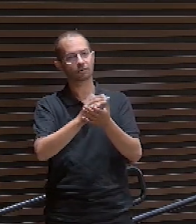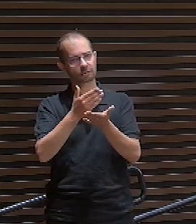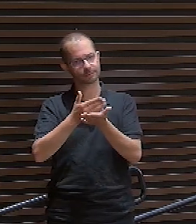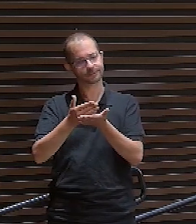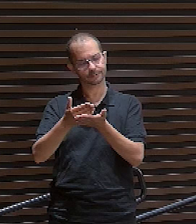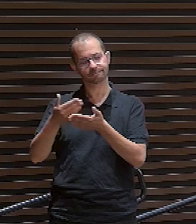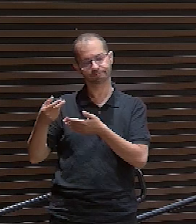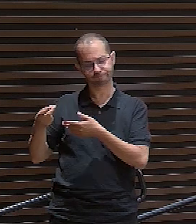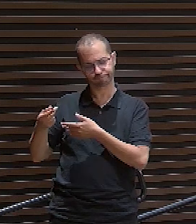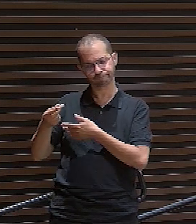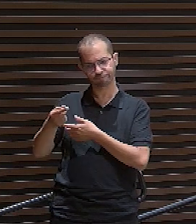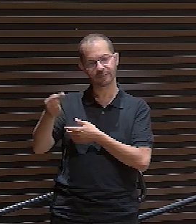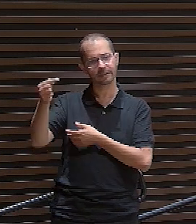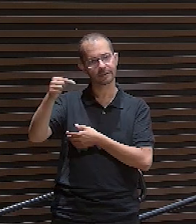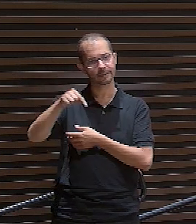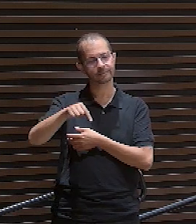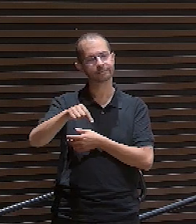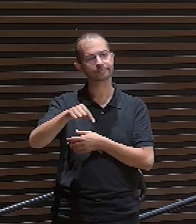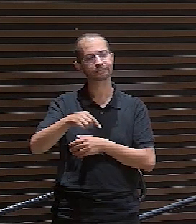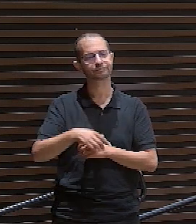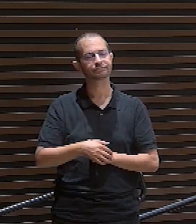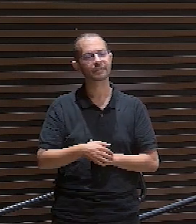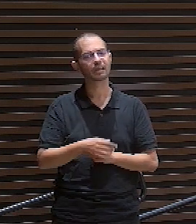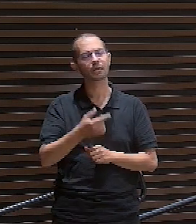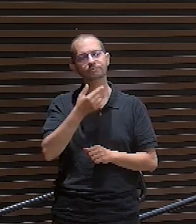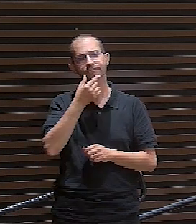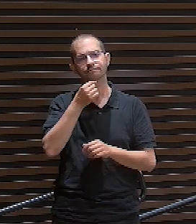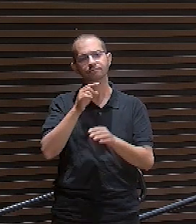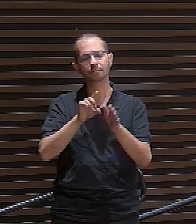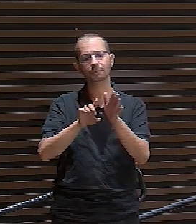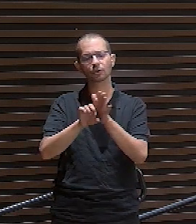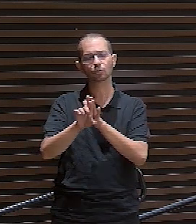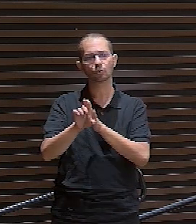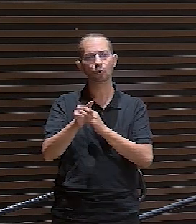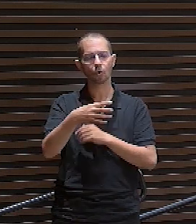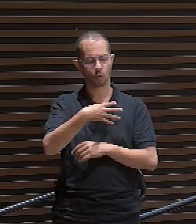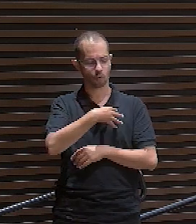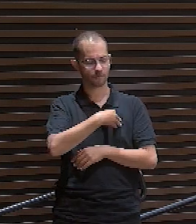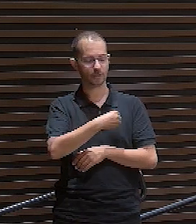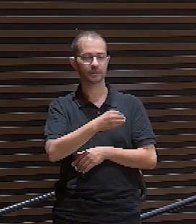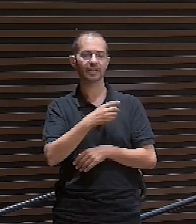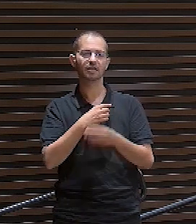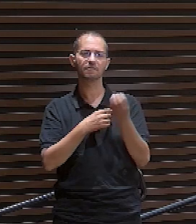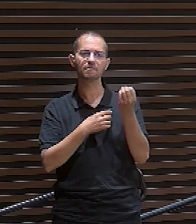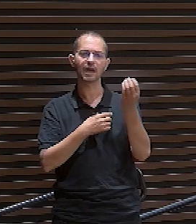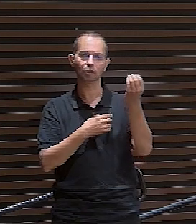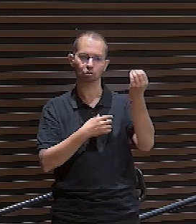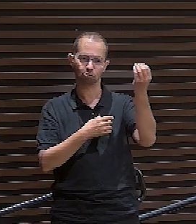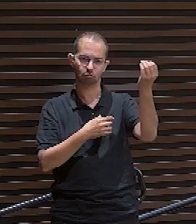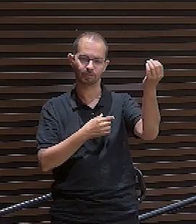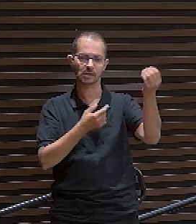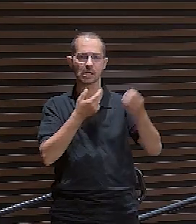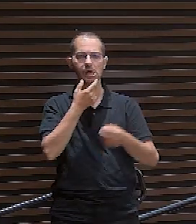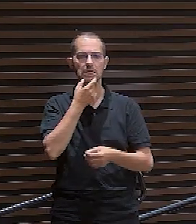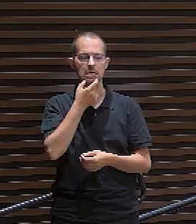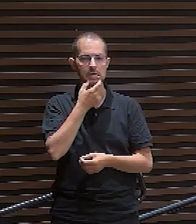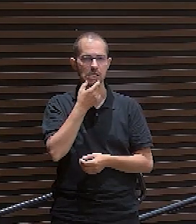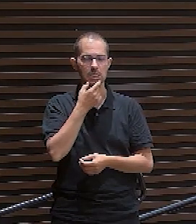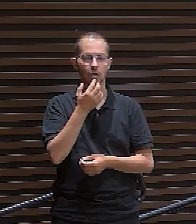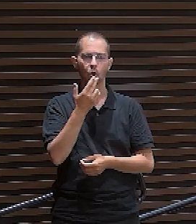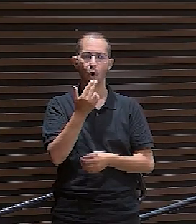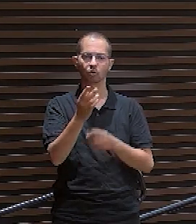aqui, está aqui, ele estava me perguntando, o filho dele foi para Londres, onde encontrar